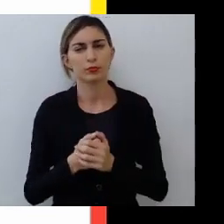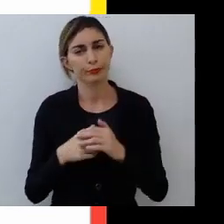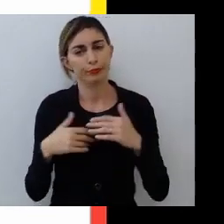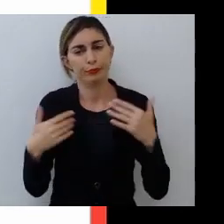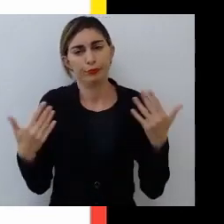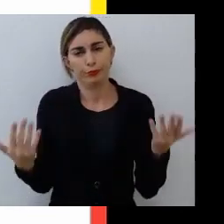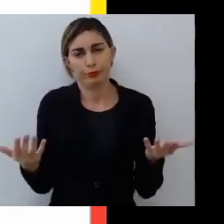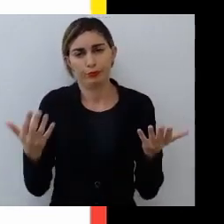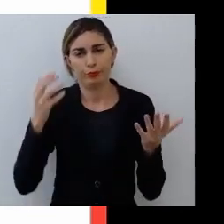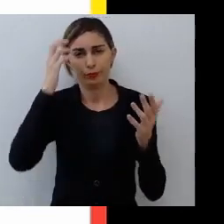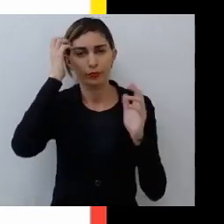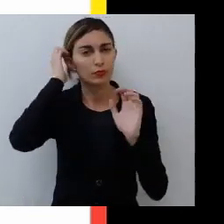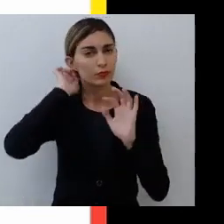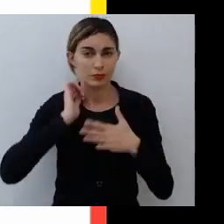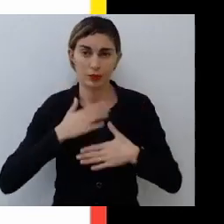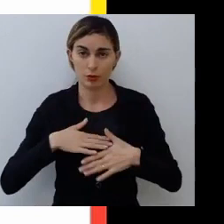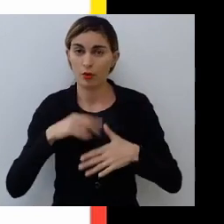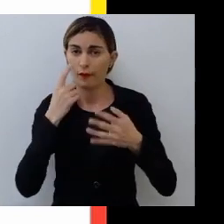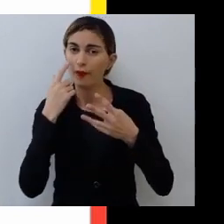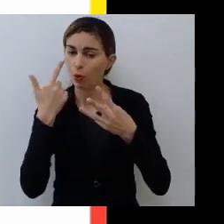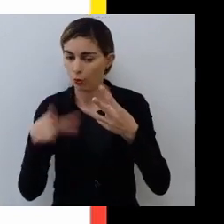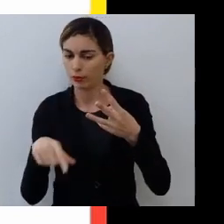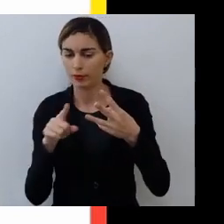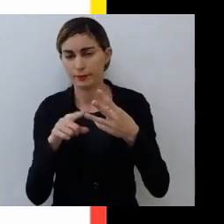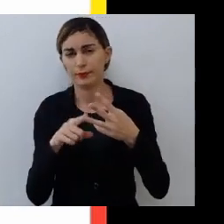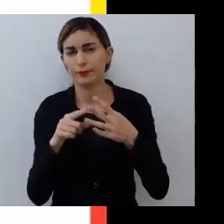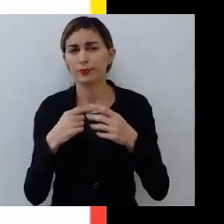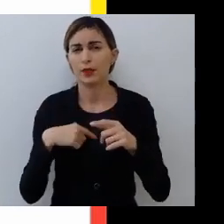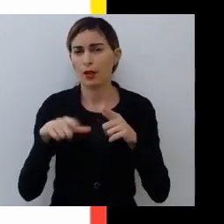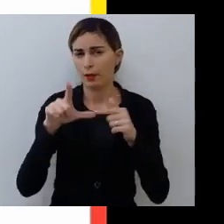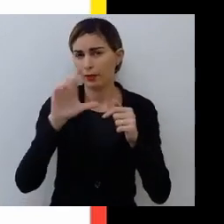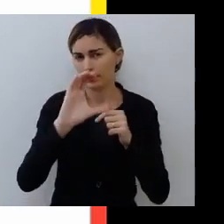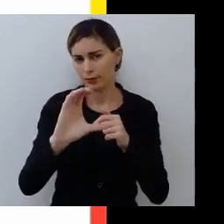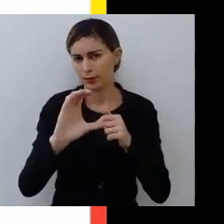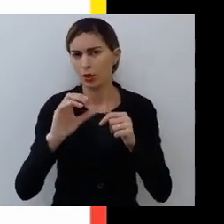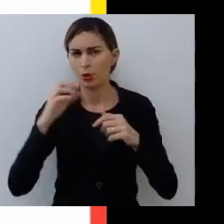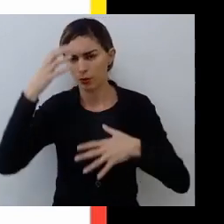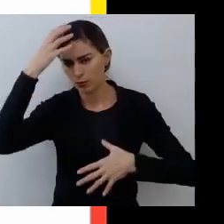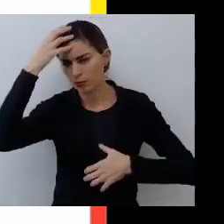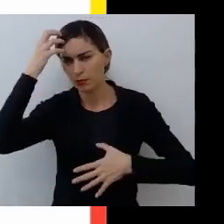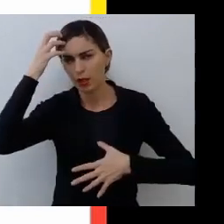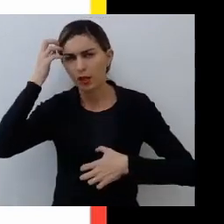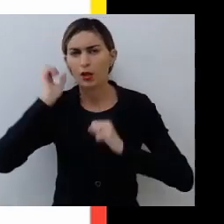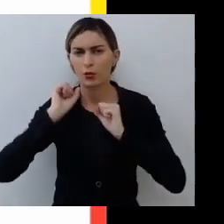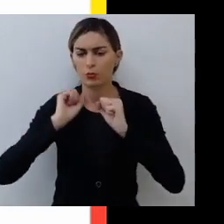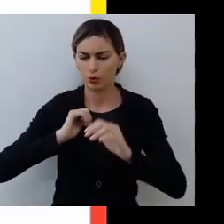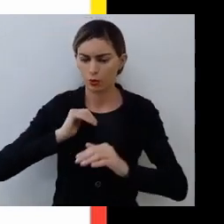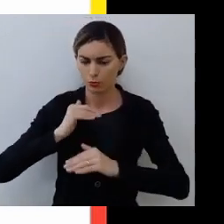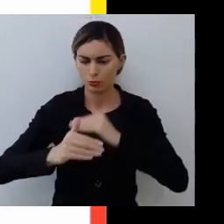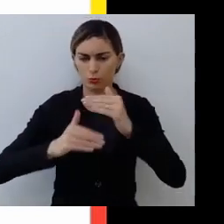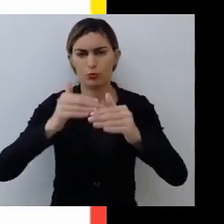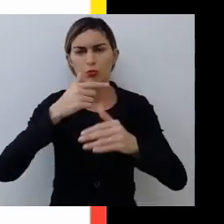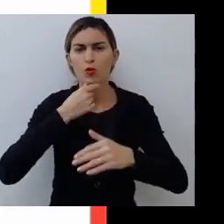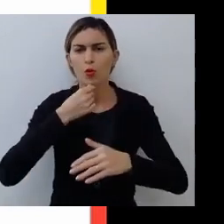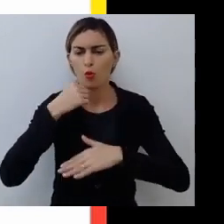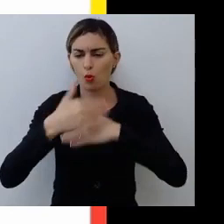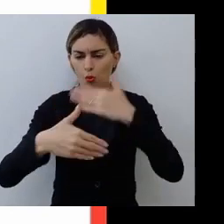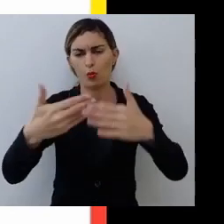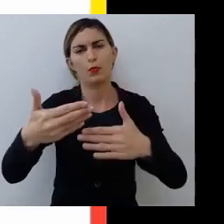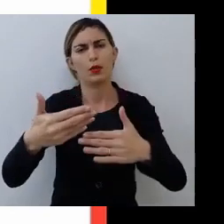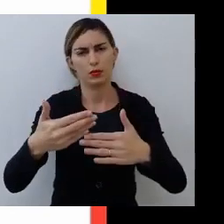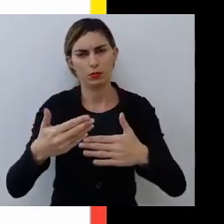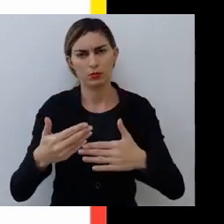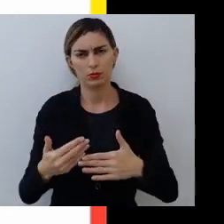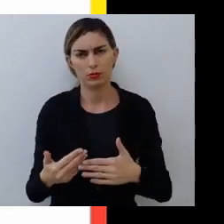Bem, até aí tá tranquilo, mas vamos ver as outras. Letra C. Os macacos poderiam vir a ser homens ao longo da evolução?